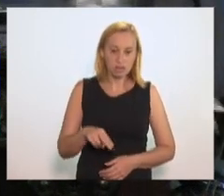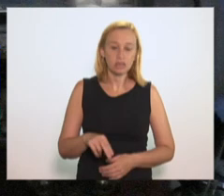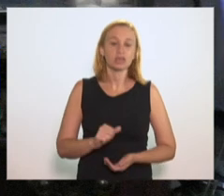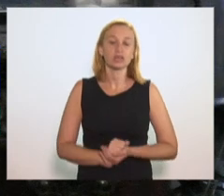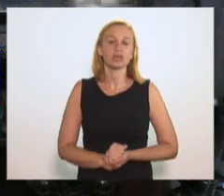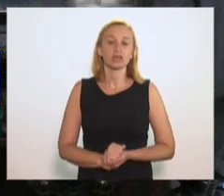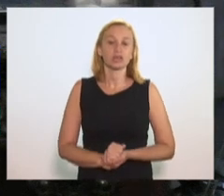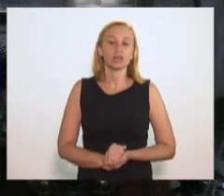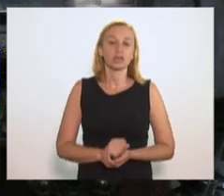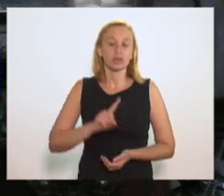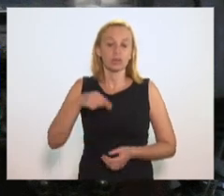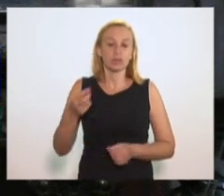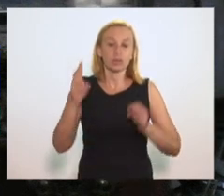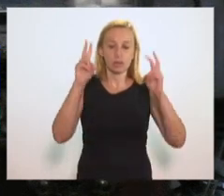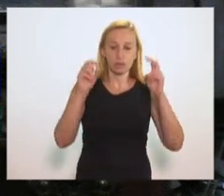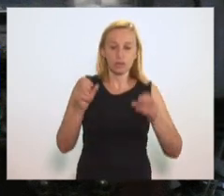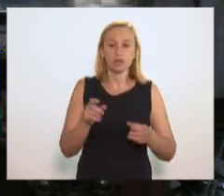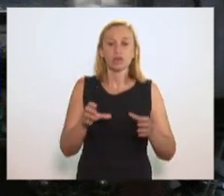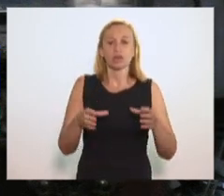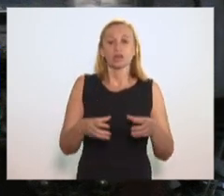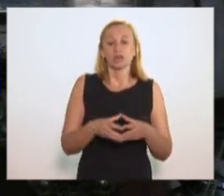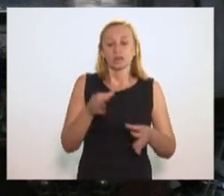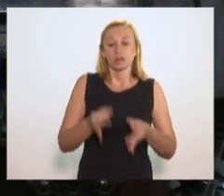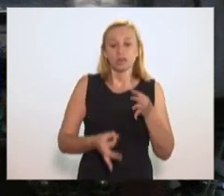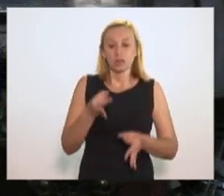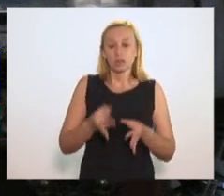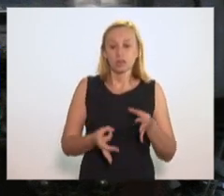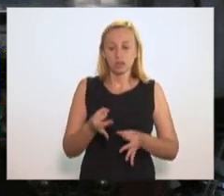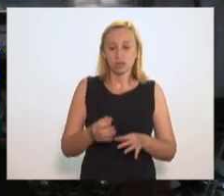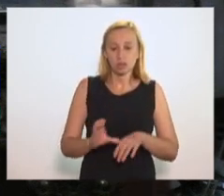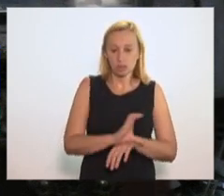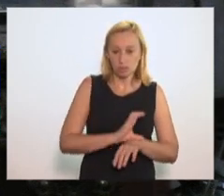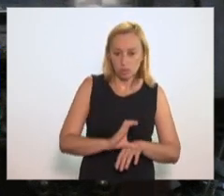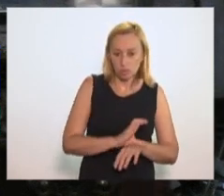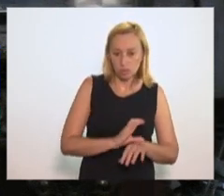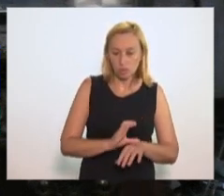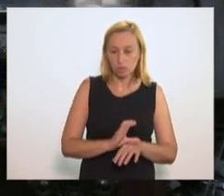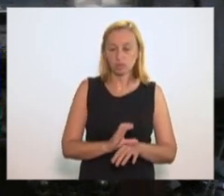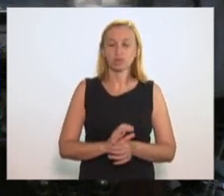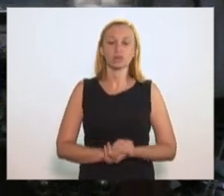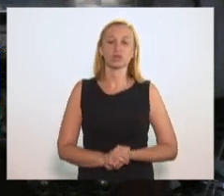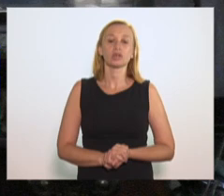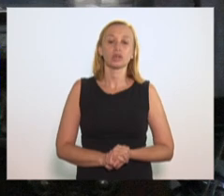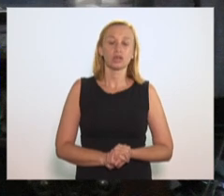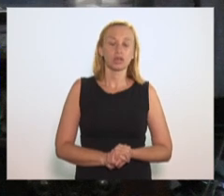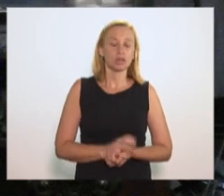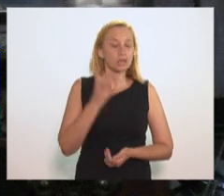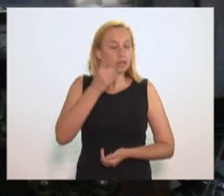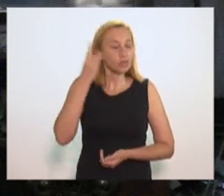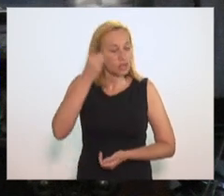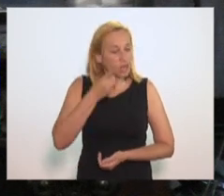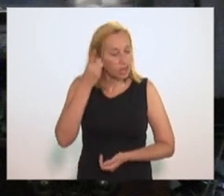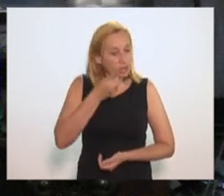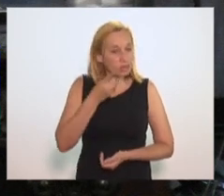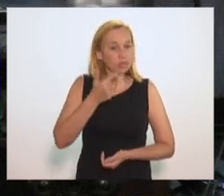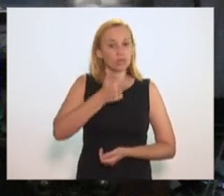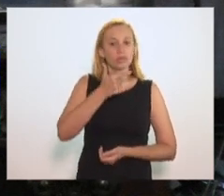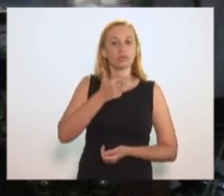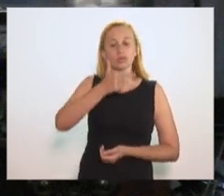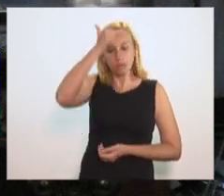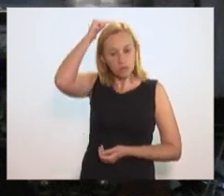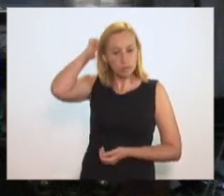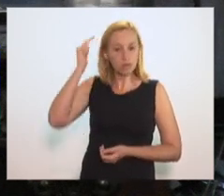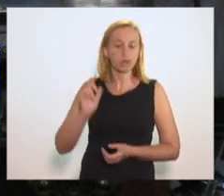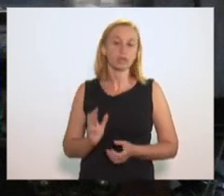providências parecendo a comissão de correção pela legalidade com emendas concluído por substitutivo relator deputado Luiz Paulo dependendo de parecer da